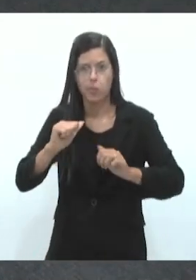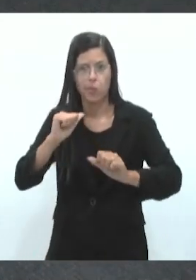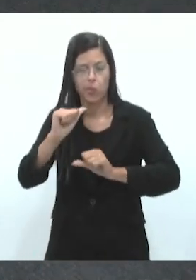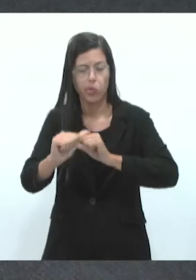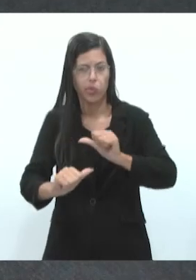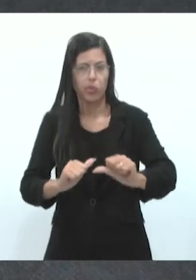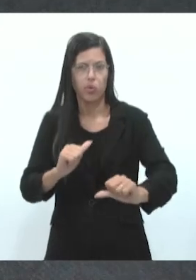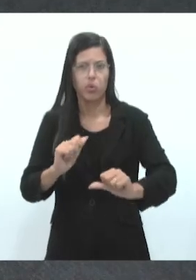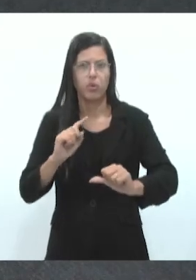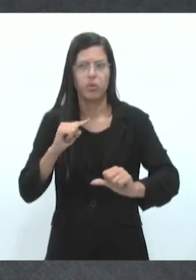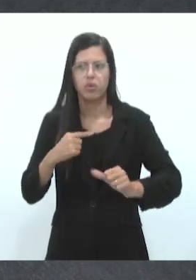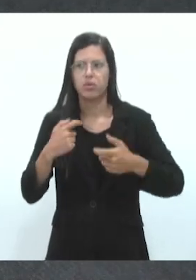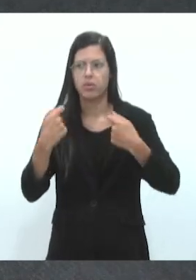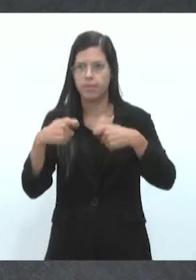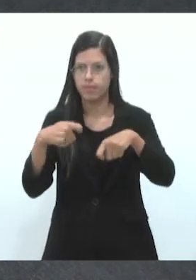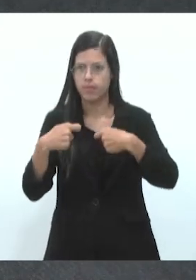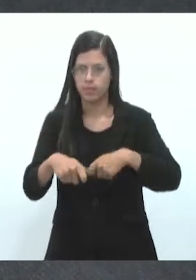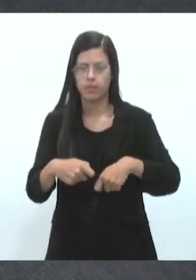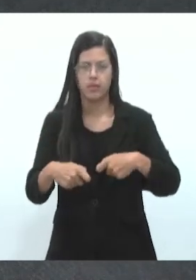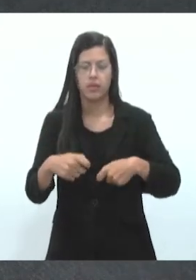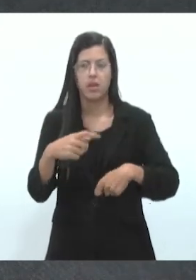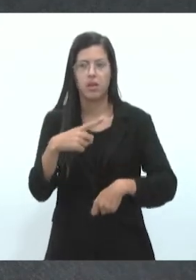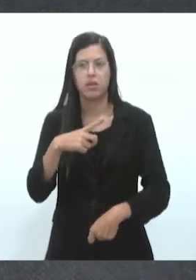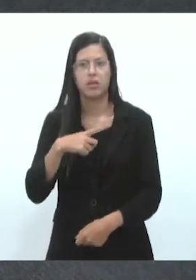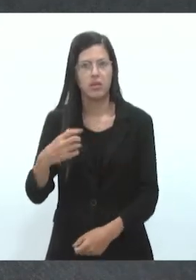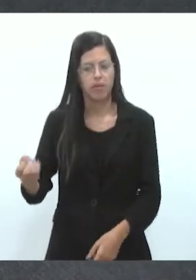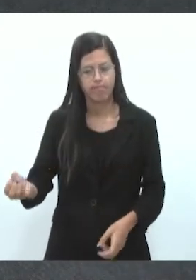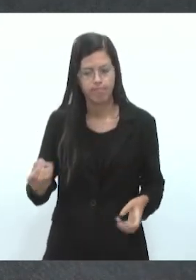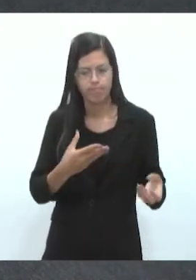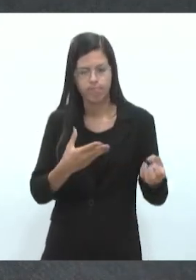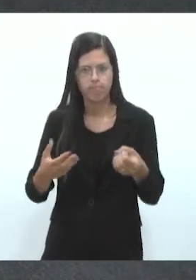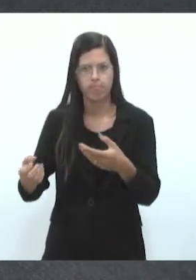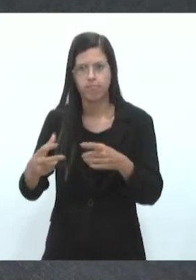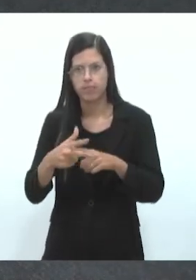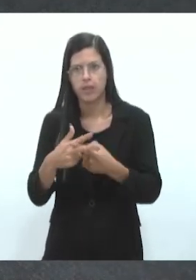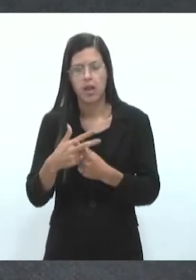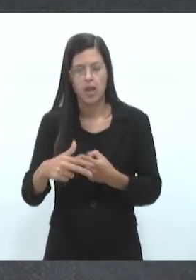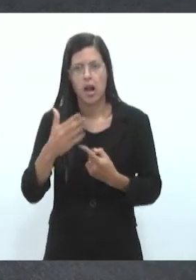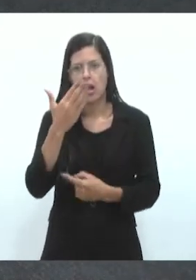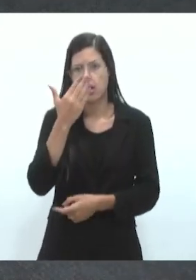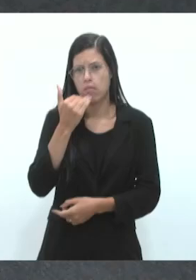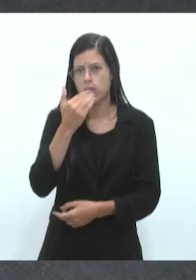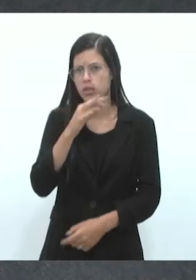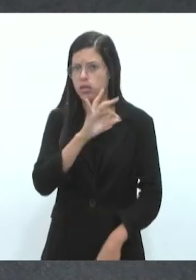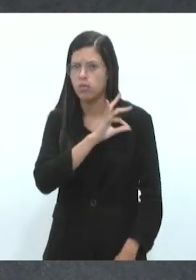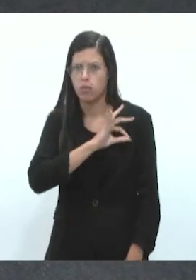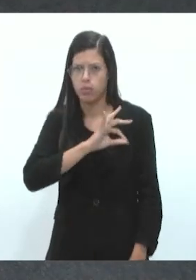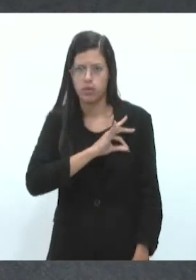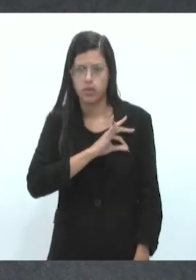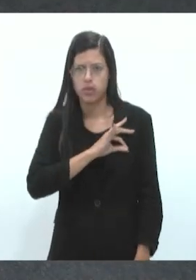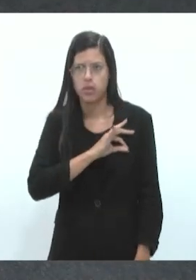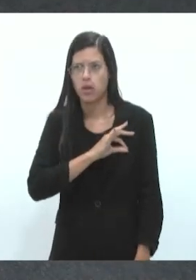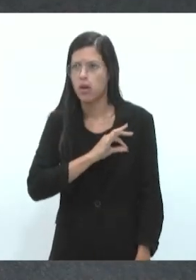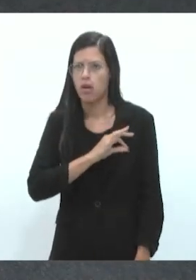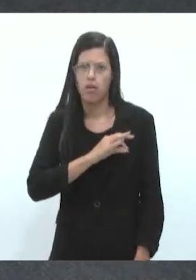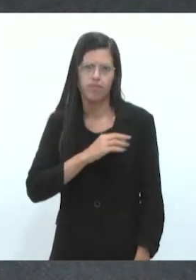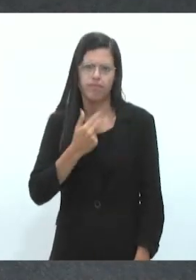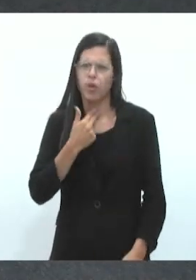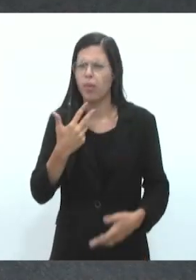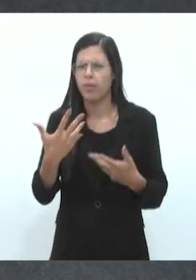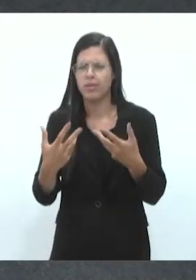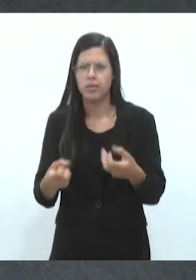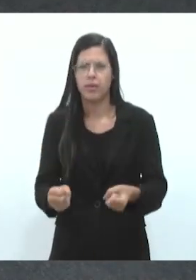gente precisa ter modernizações na questão da alimentação do policial. Não é admissível continuar com essa